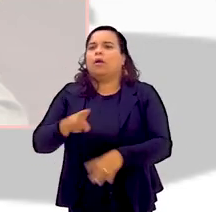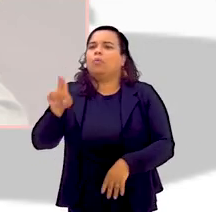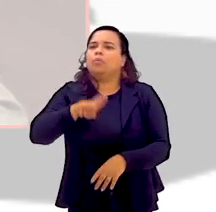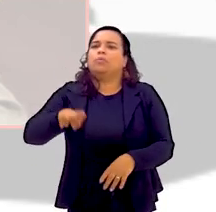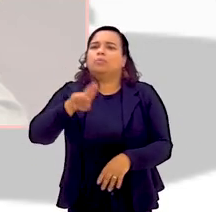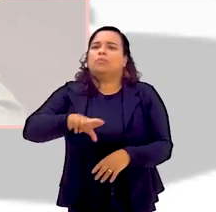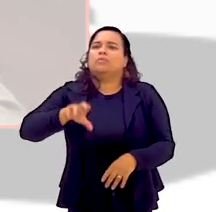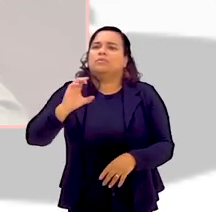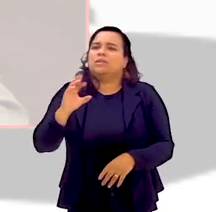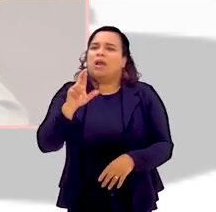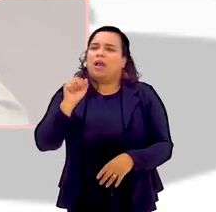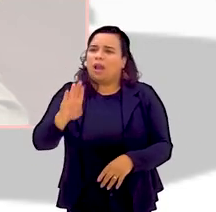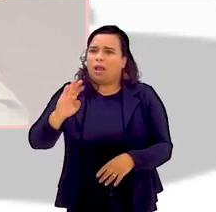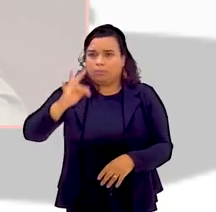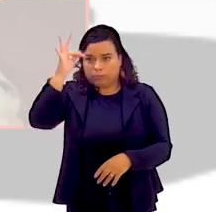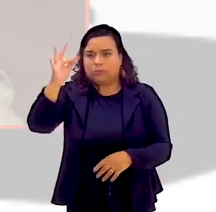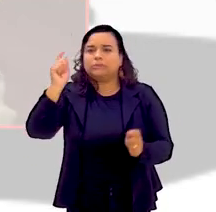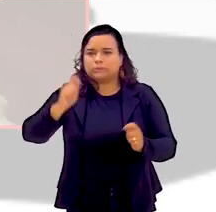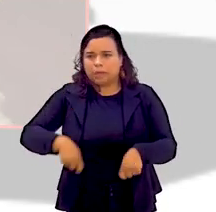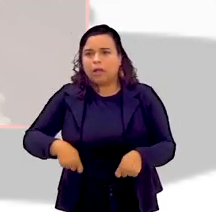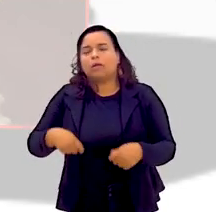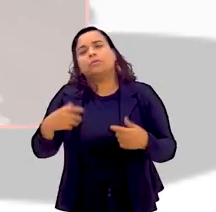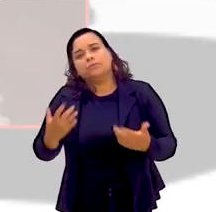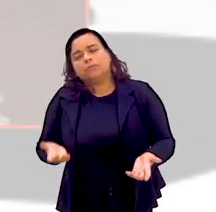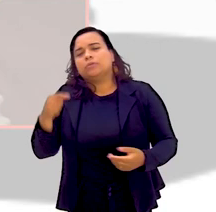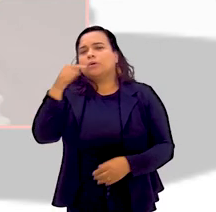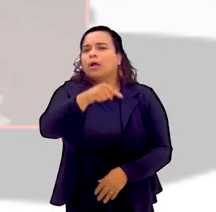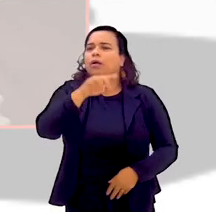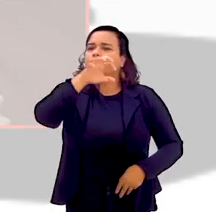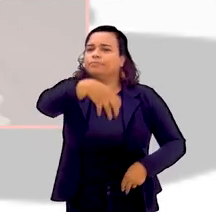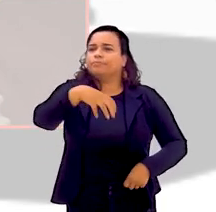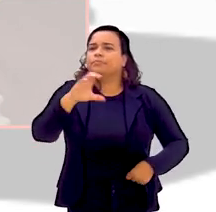usufruto do CRAB futuramente. Então, o CRAB